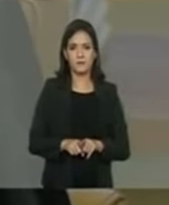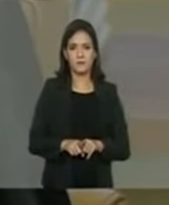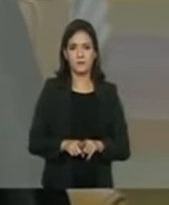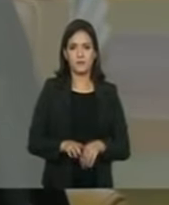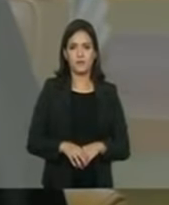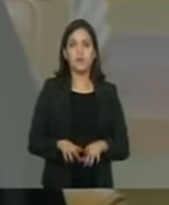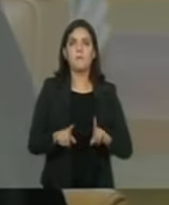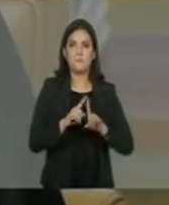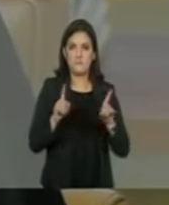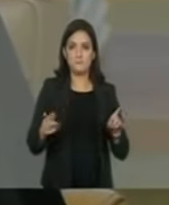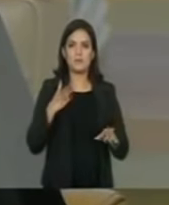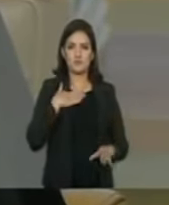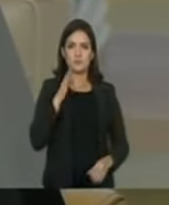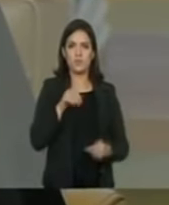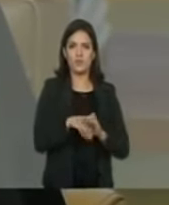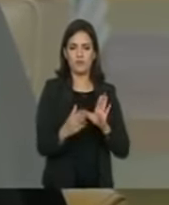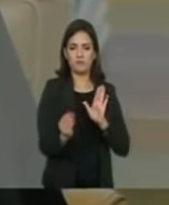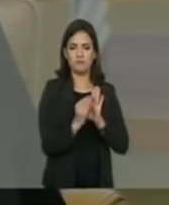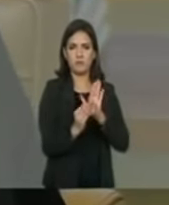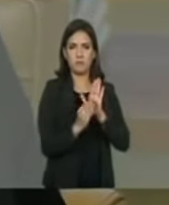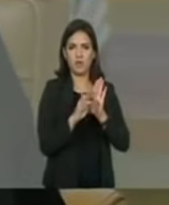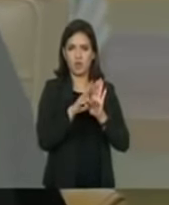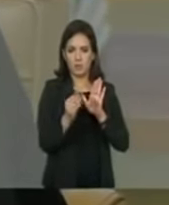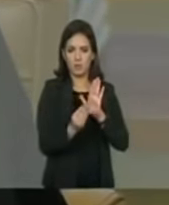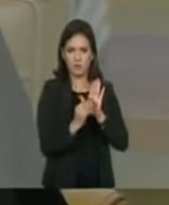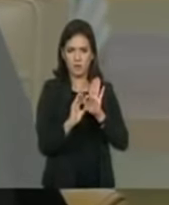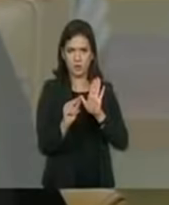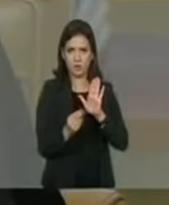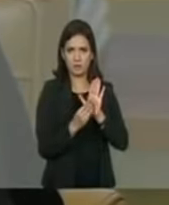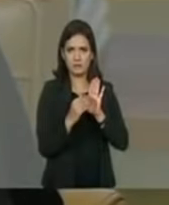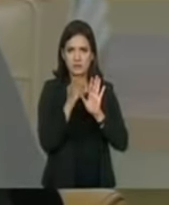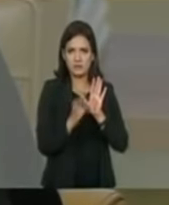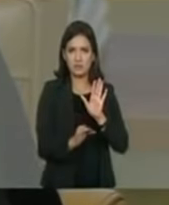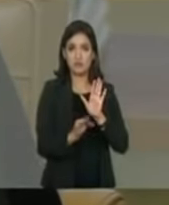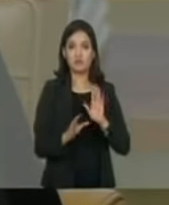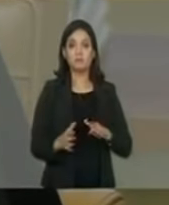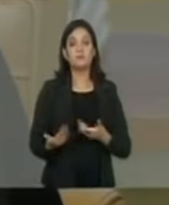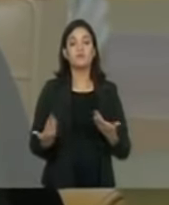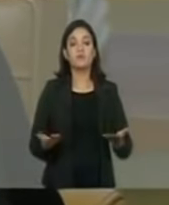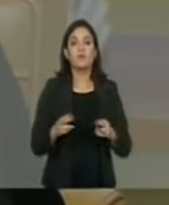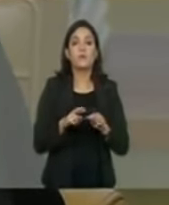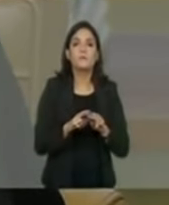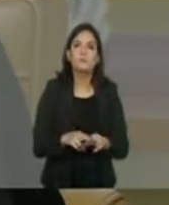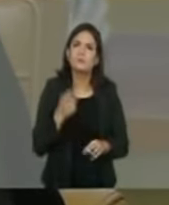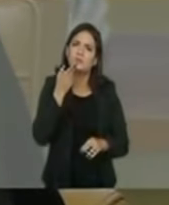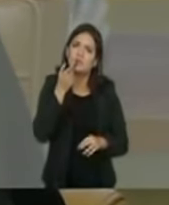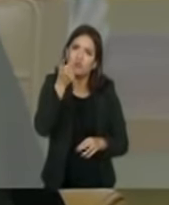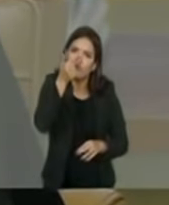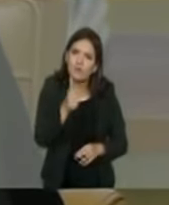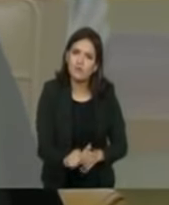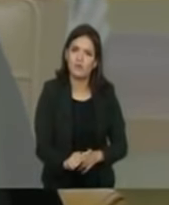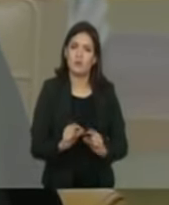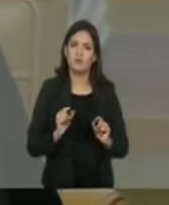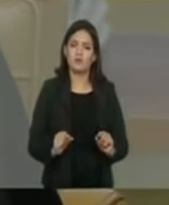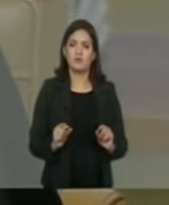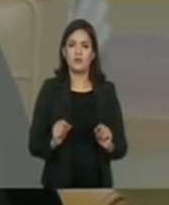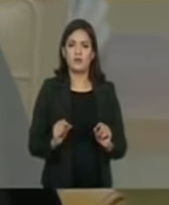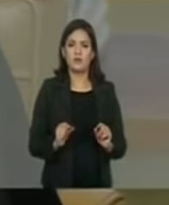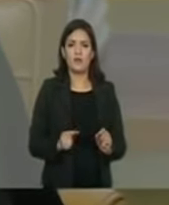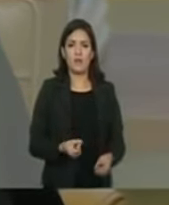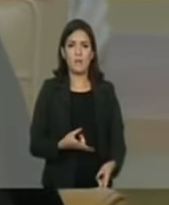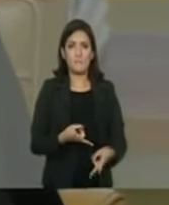obras eu aqui é registo essa é a razão básica senhor presidente que me permite insistir na afirmação de que a persecução